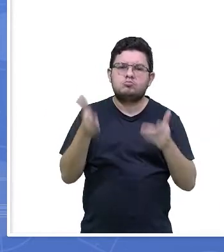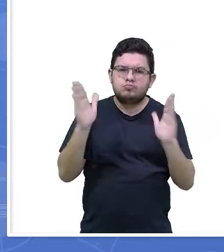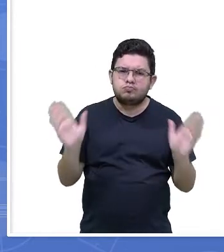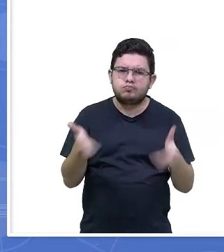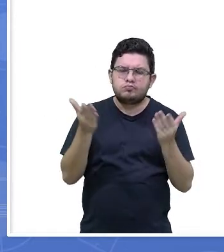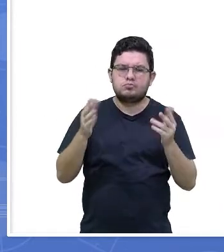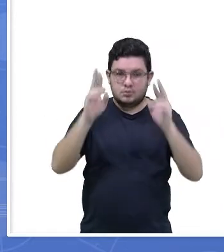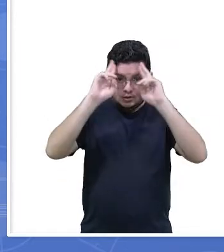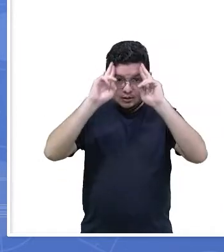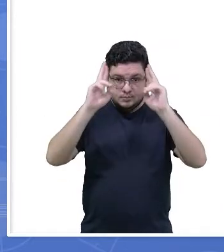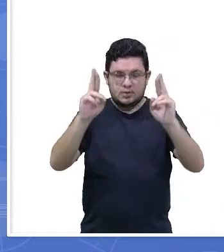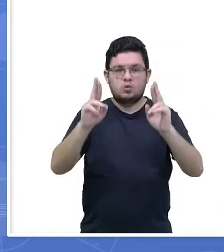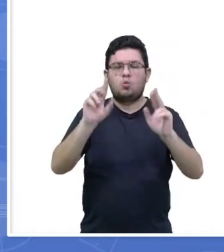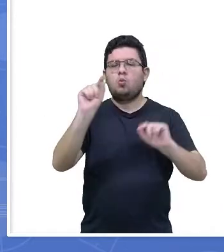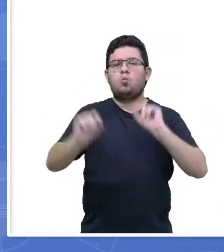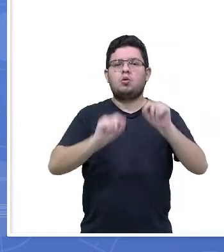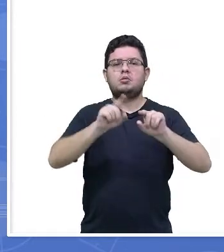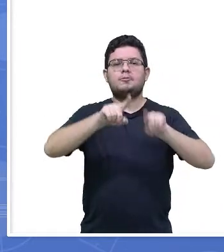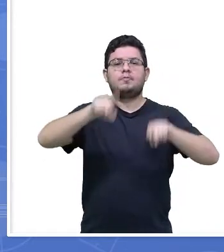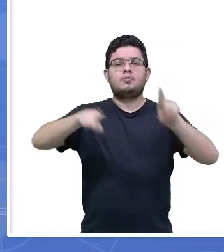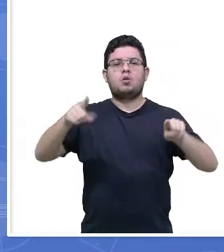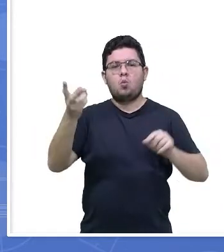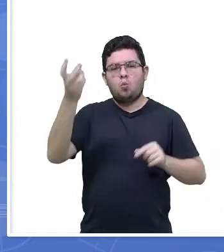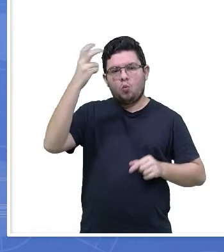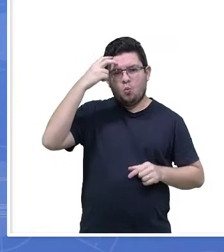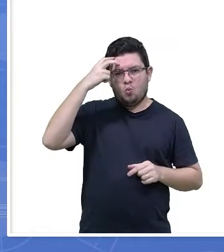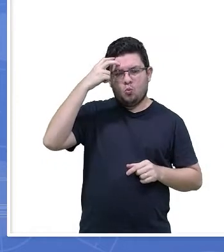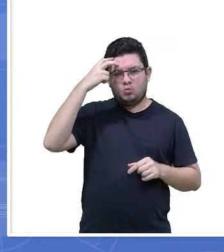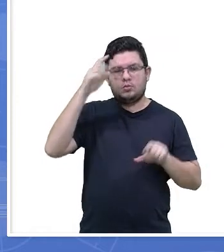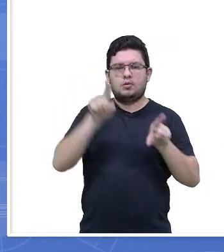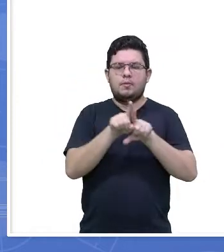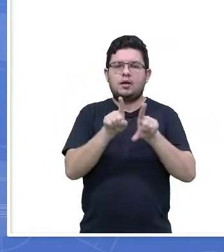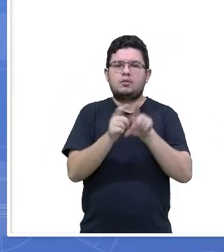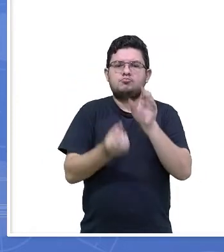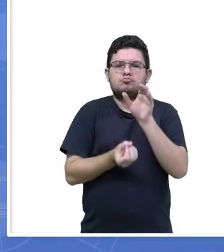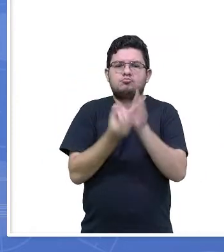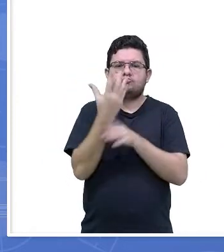Vamos lá para a próxima? A Sabrina diz, professor, é a